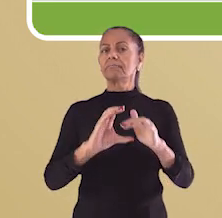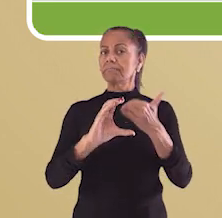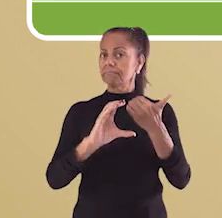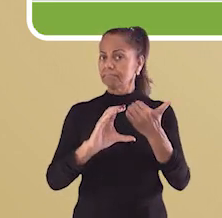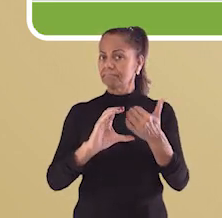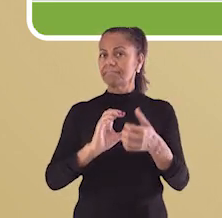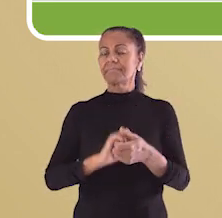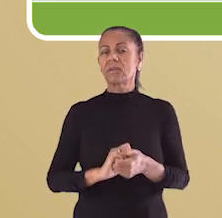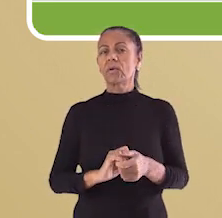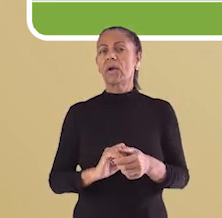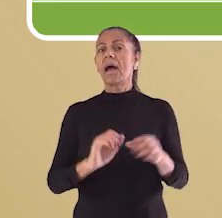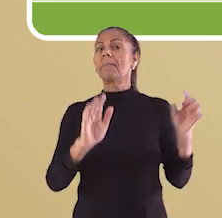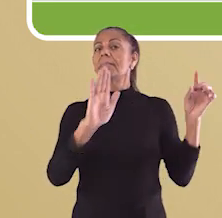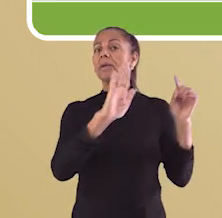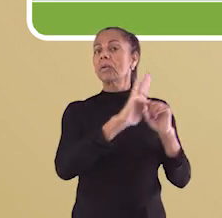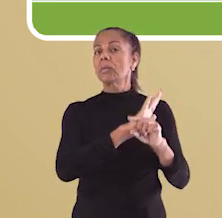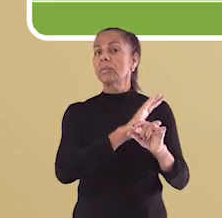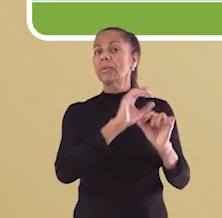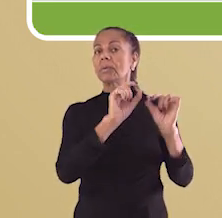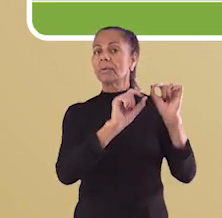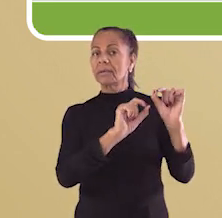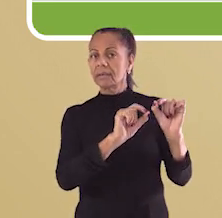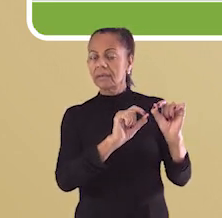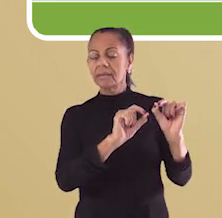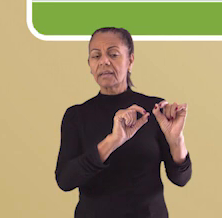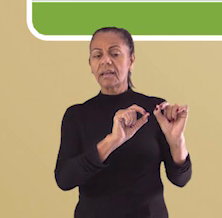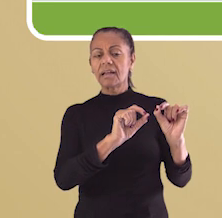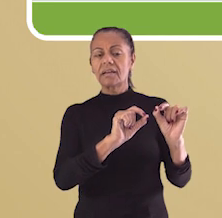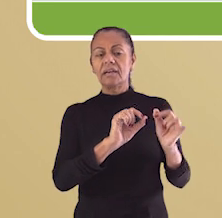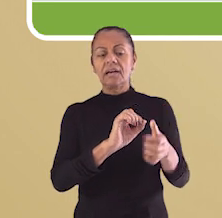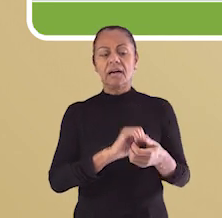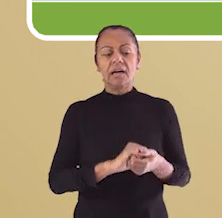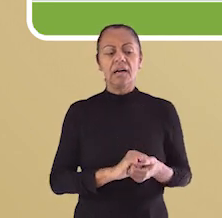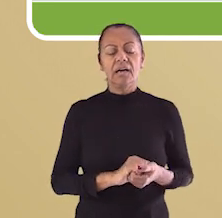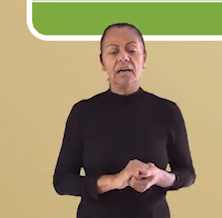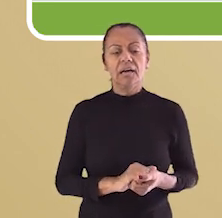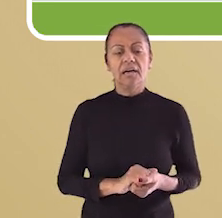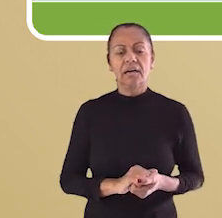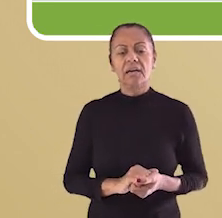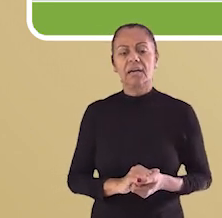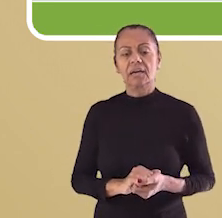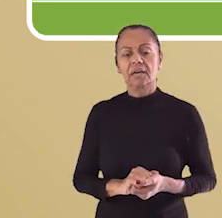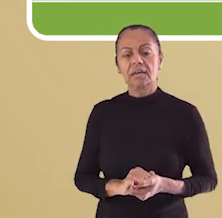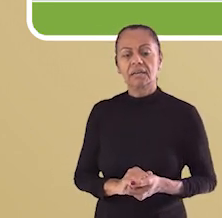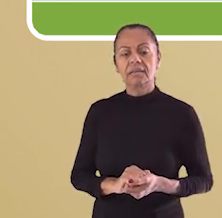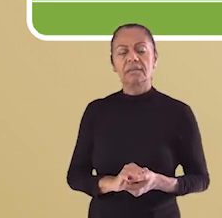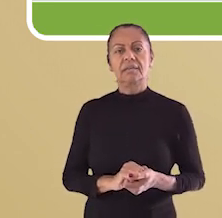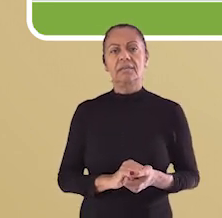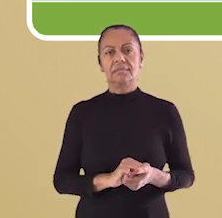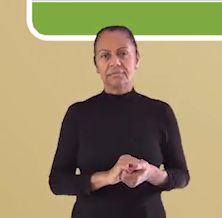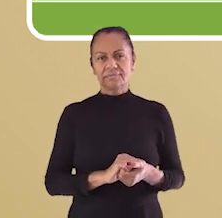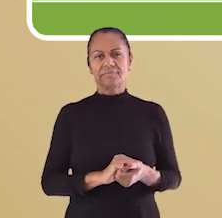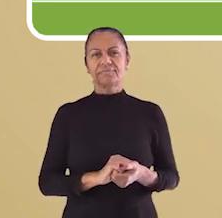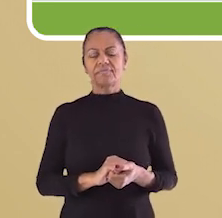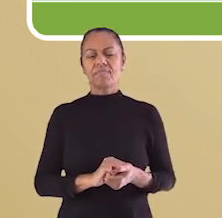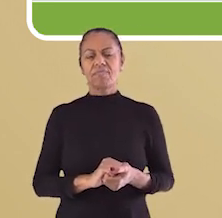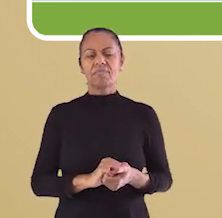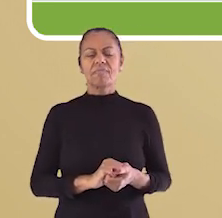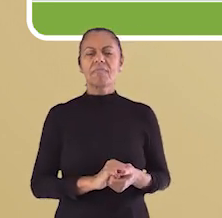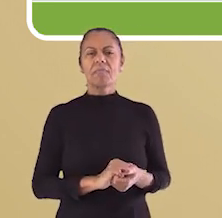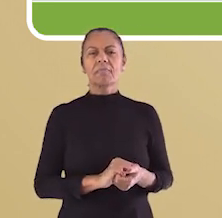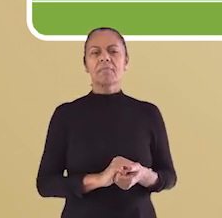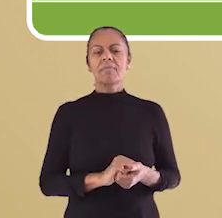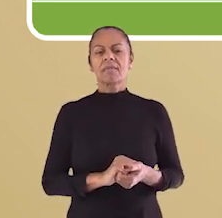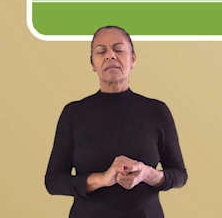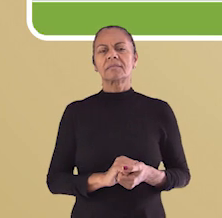uma pessoa bonita? Eu quero muito saber o que você pensa. Então, grave um vídeo expressando a sua opinião. Basta apontar a câmera do